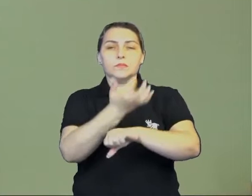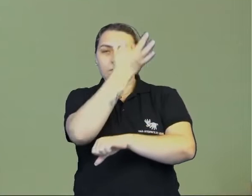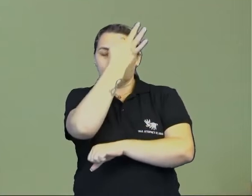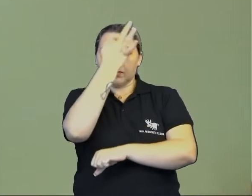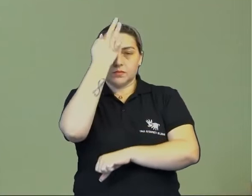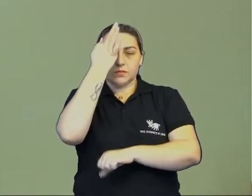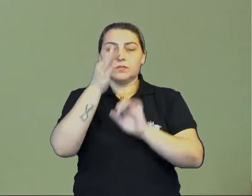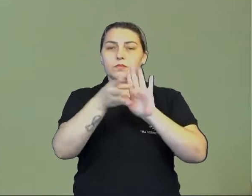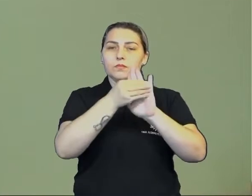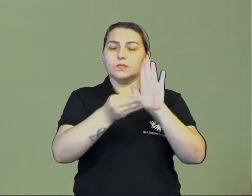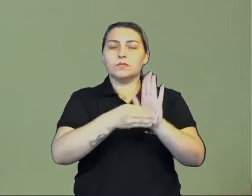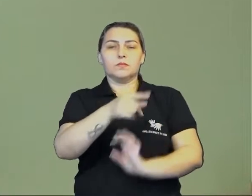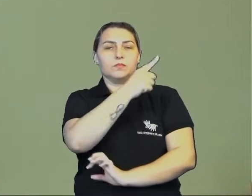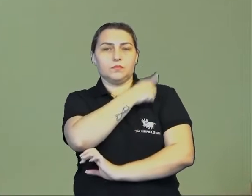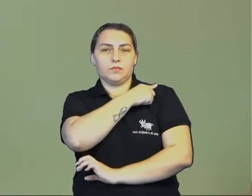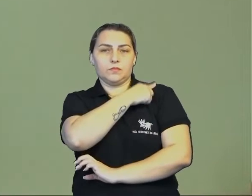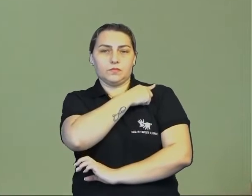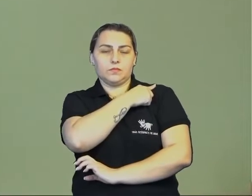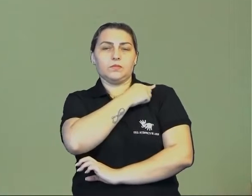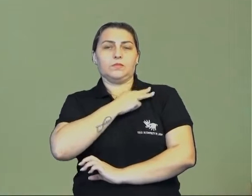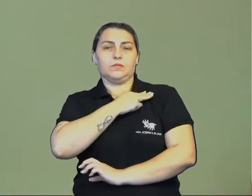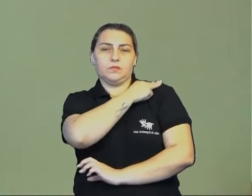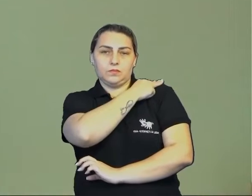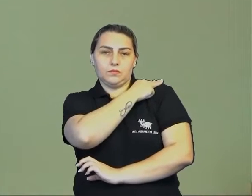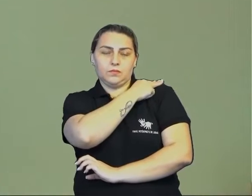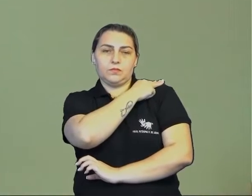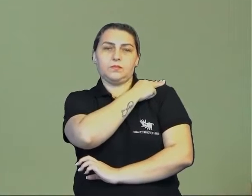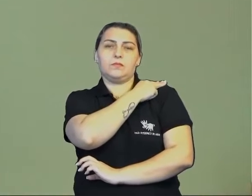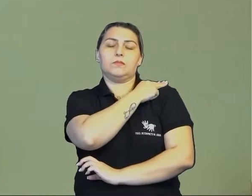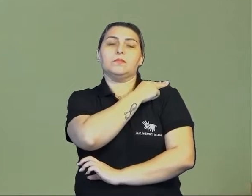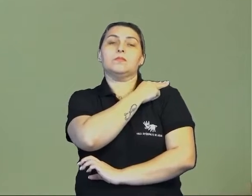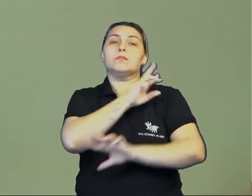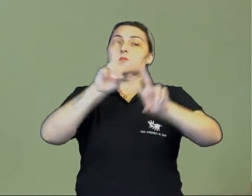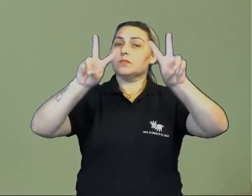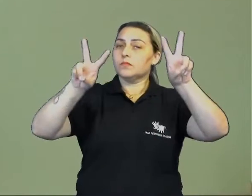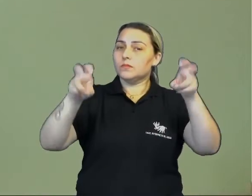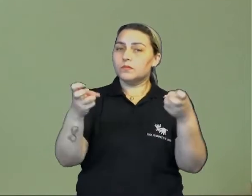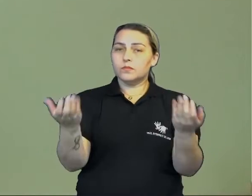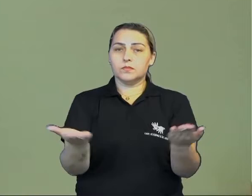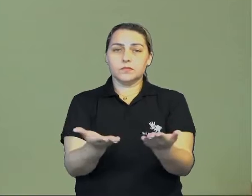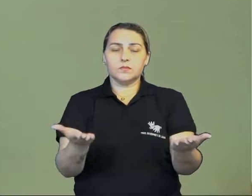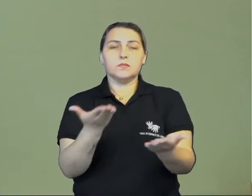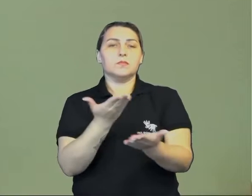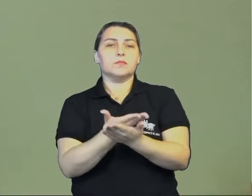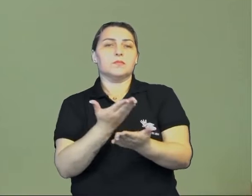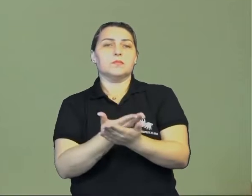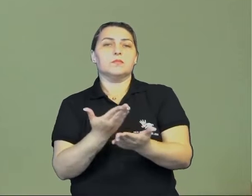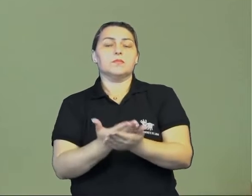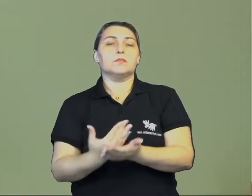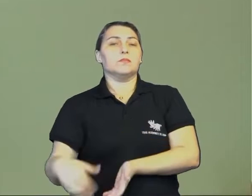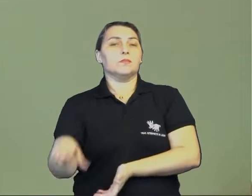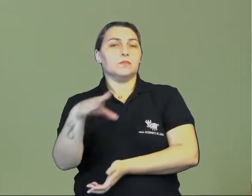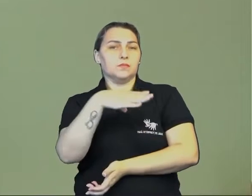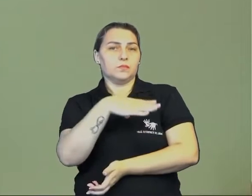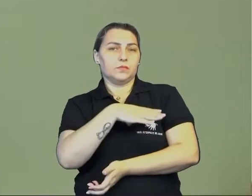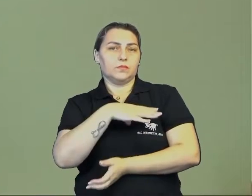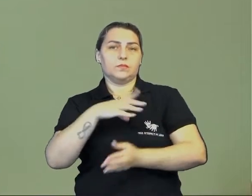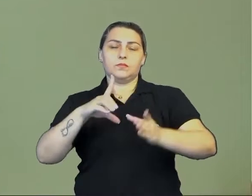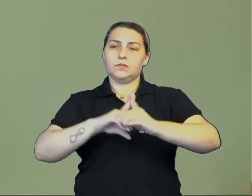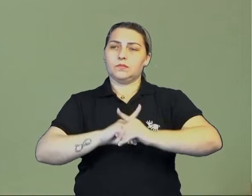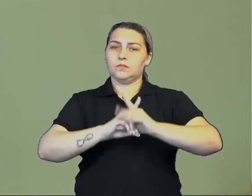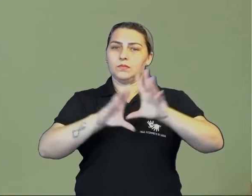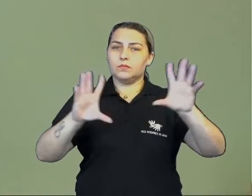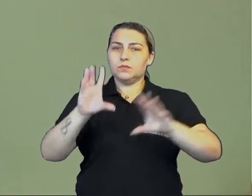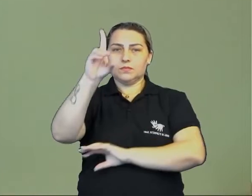Filosofia, conteúdo de primeira série do ensino médio, e a temática que vamos estar trabalhando hoje é a polis